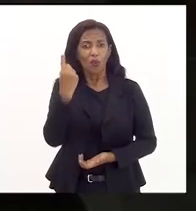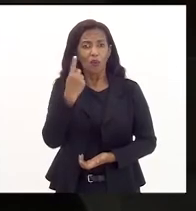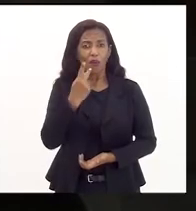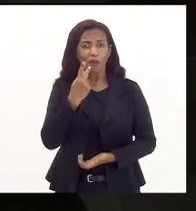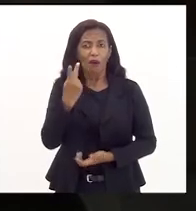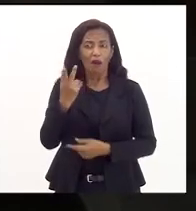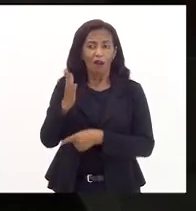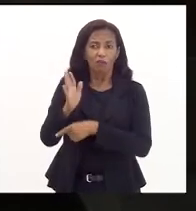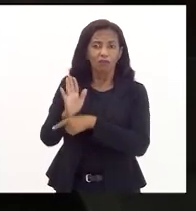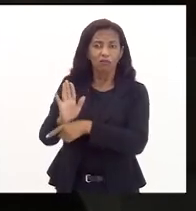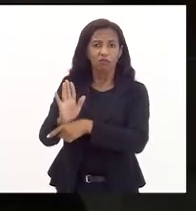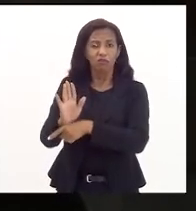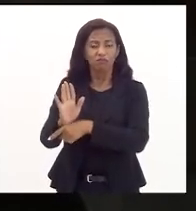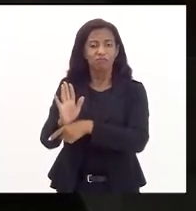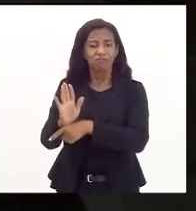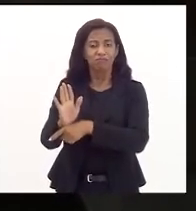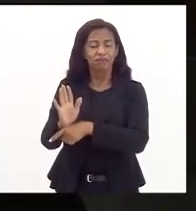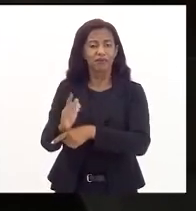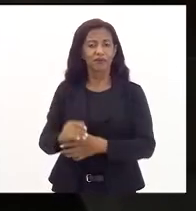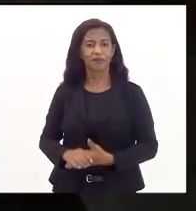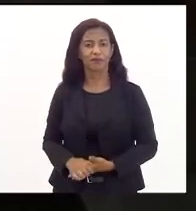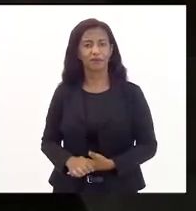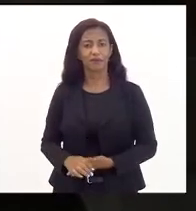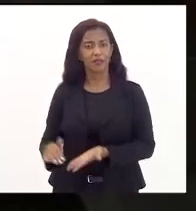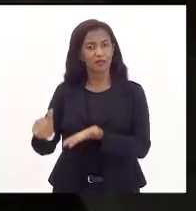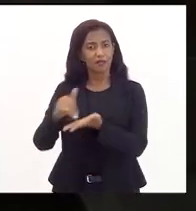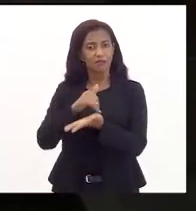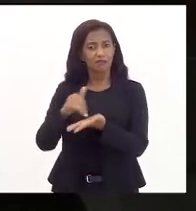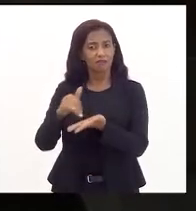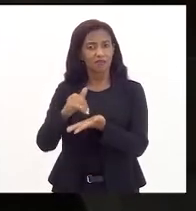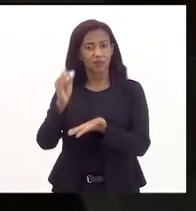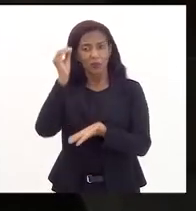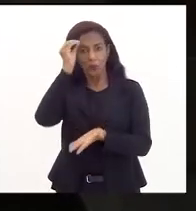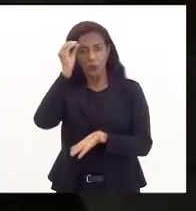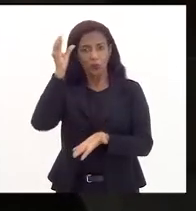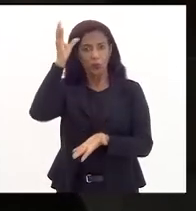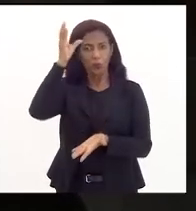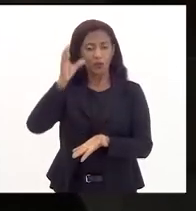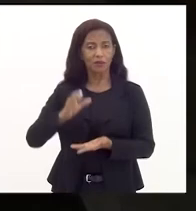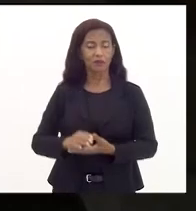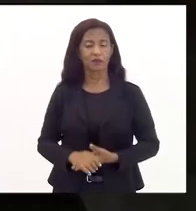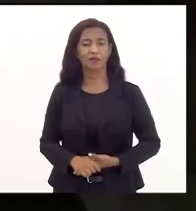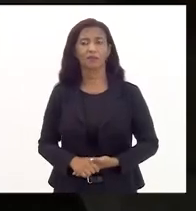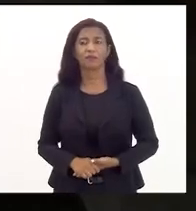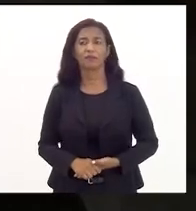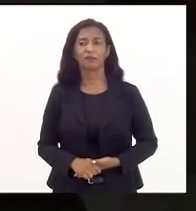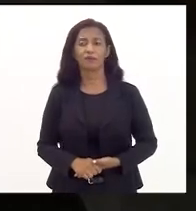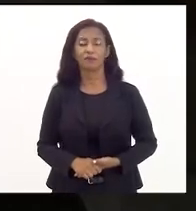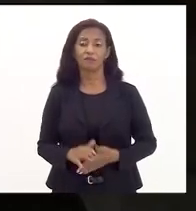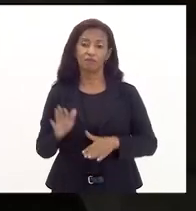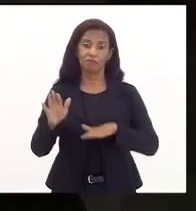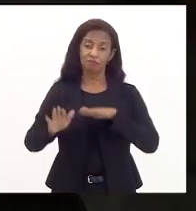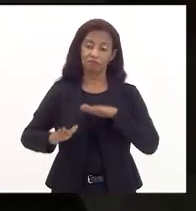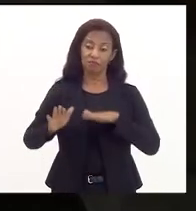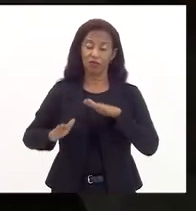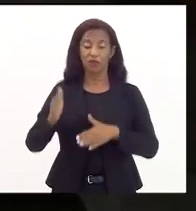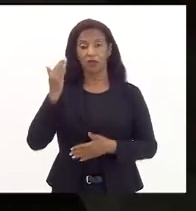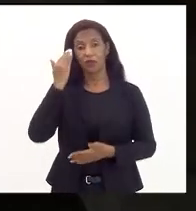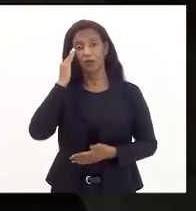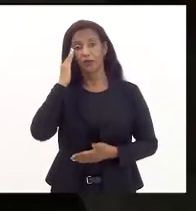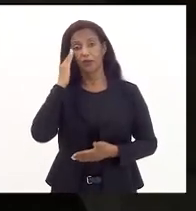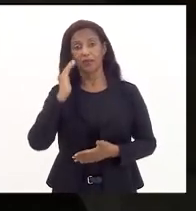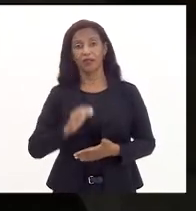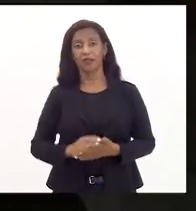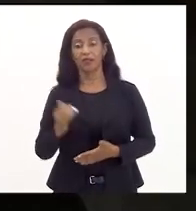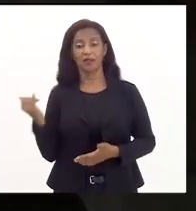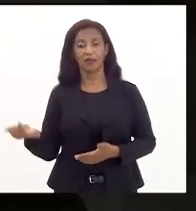isso de origem da Secretaria de Cultura, porque talvez não entenda